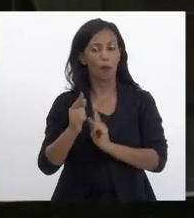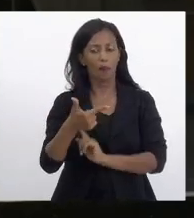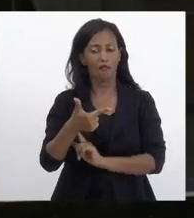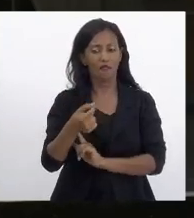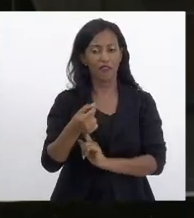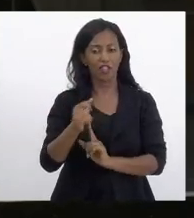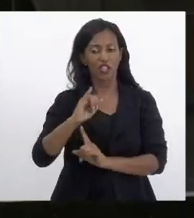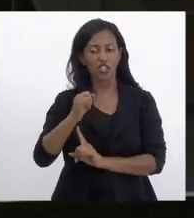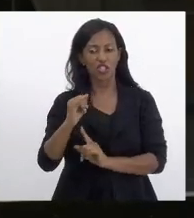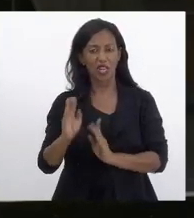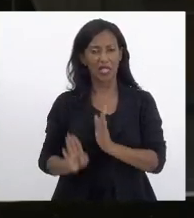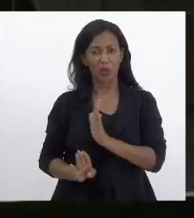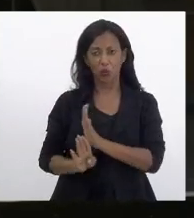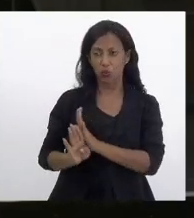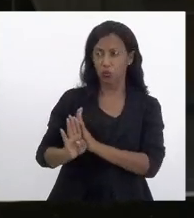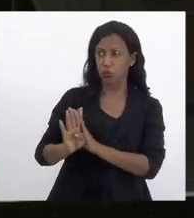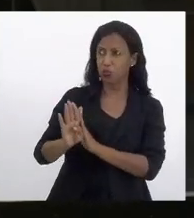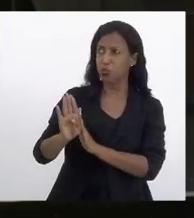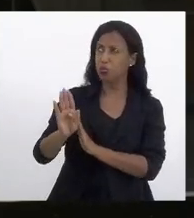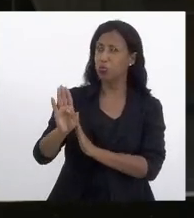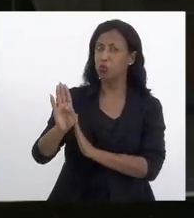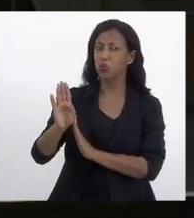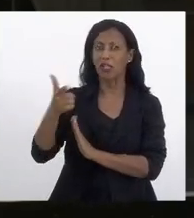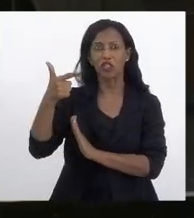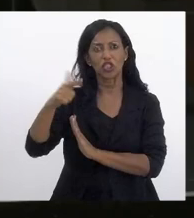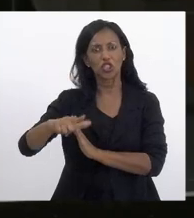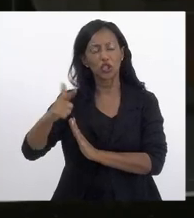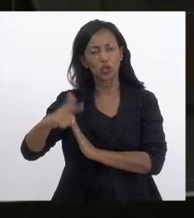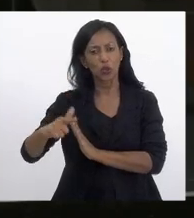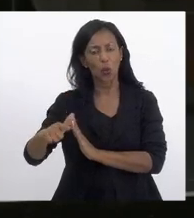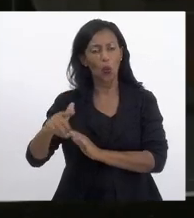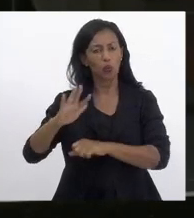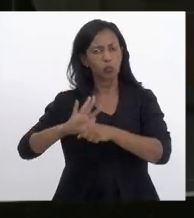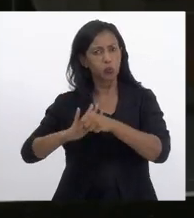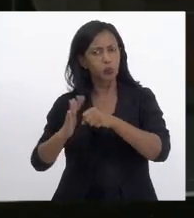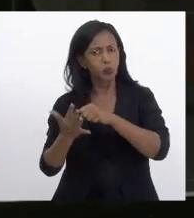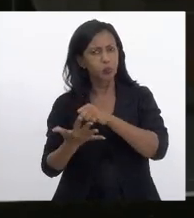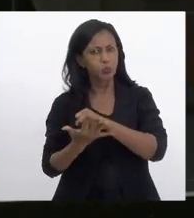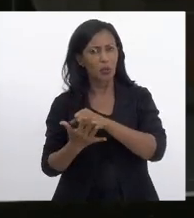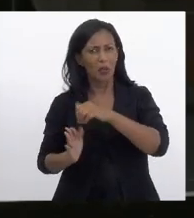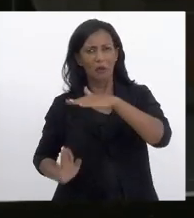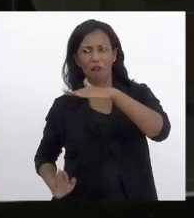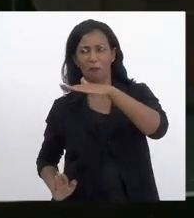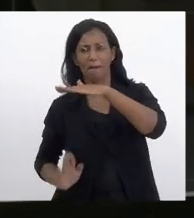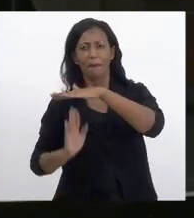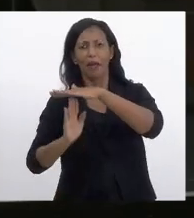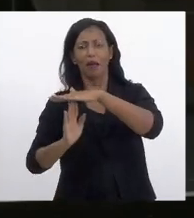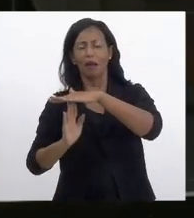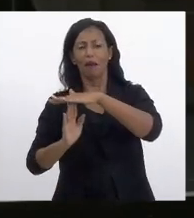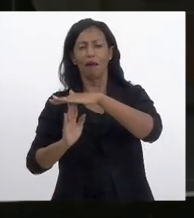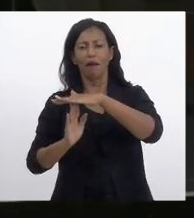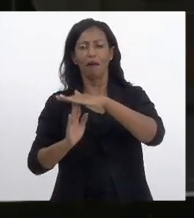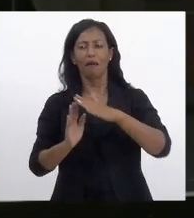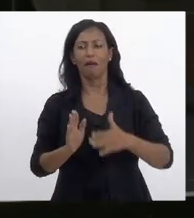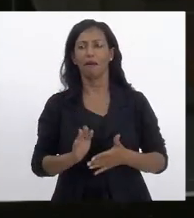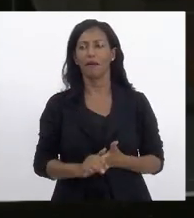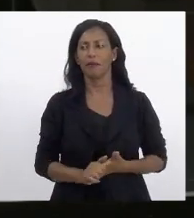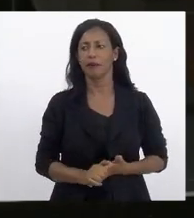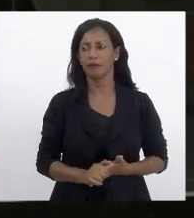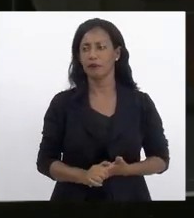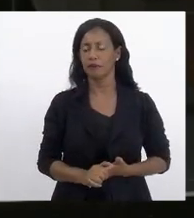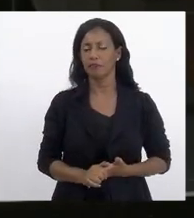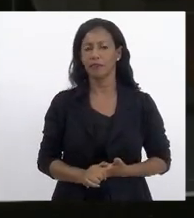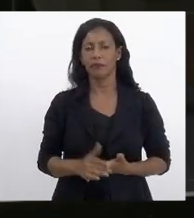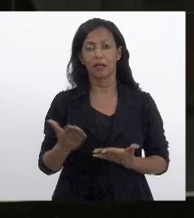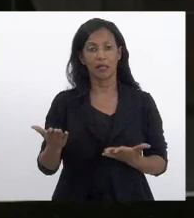subir janeiro, fevereiro e foi novamente ao pico, para agora, no último trimestre do